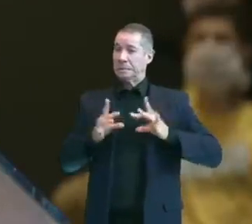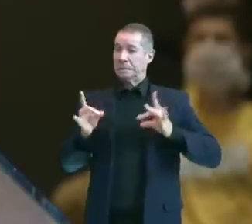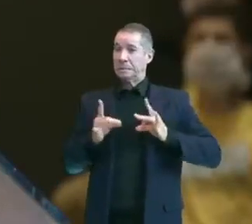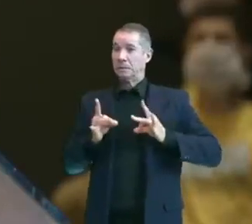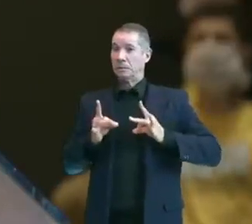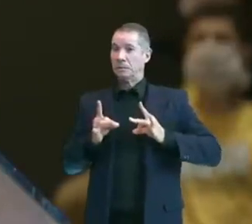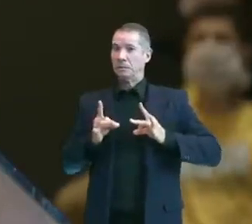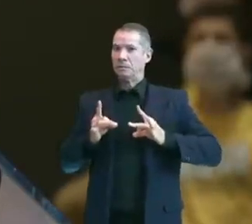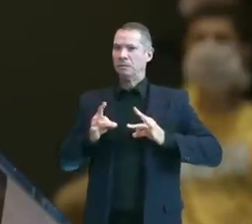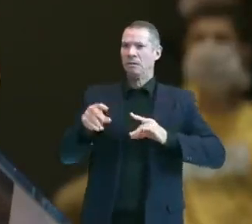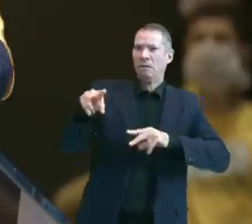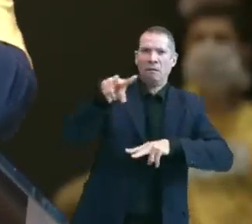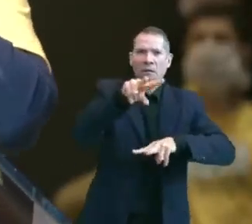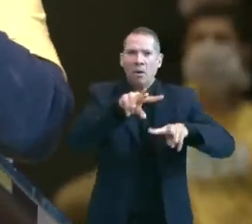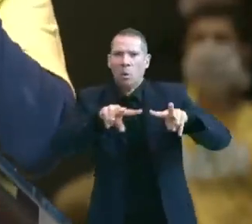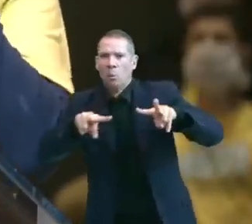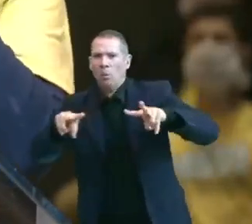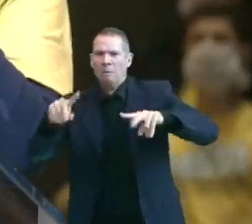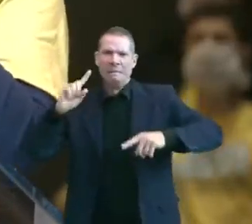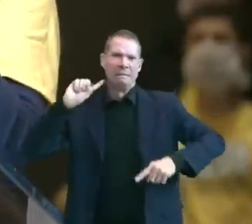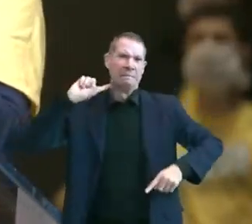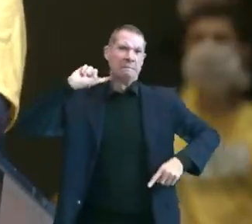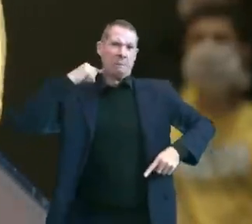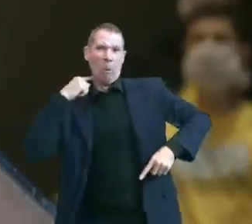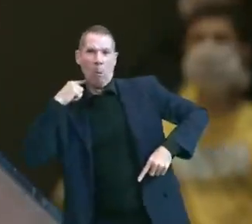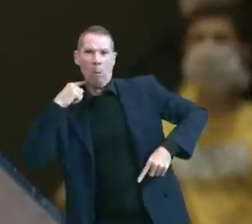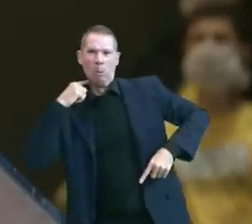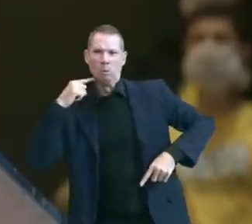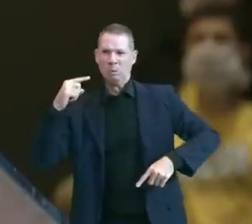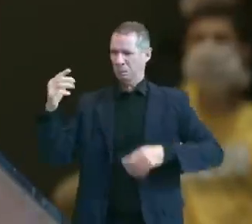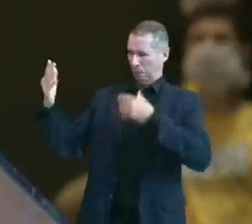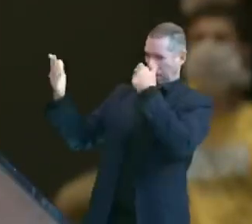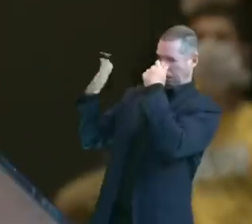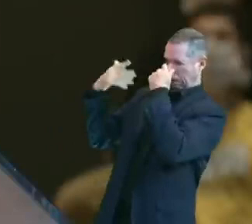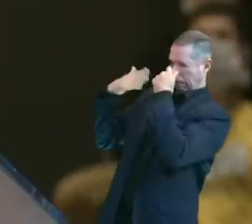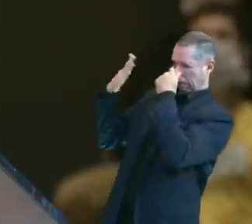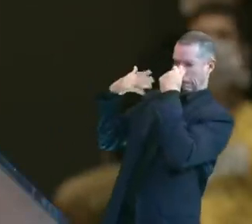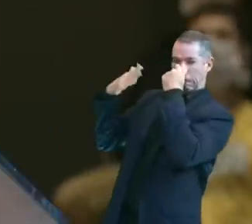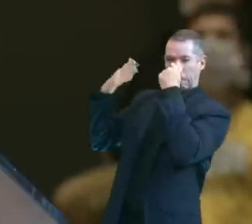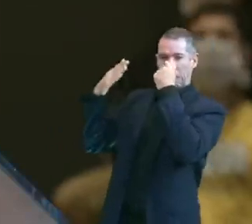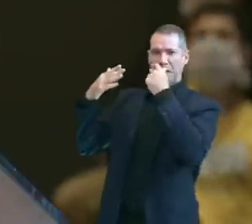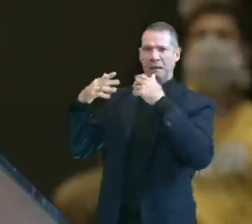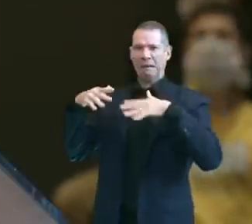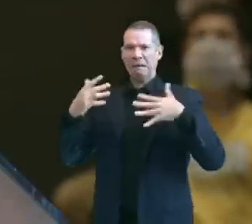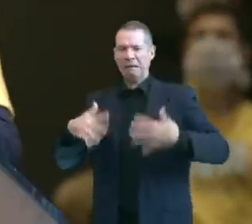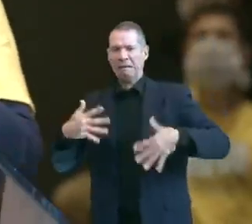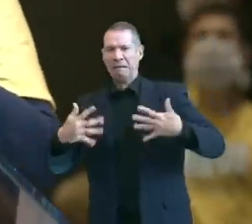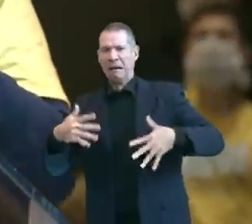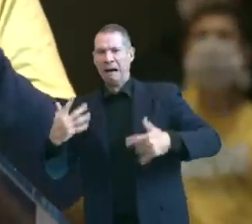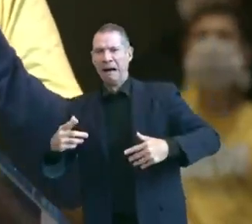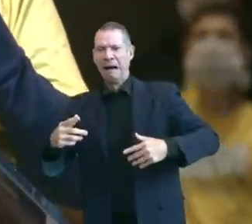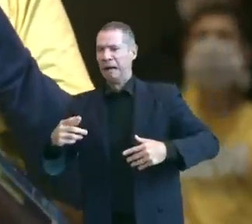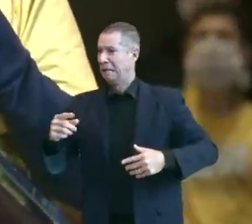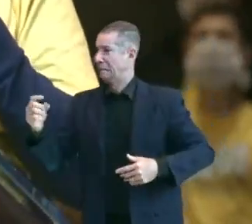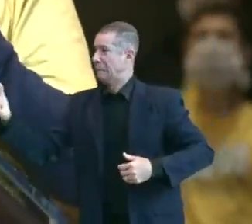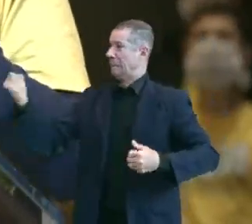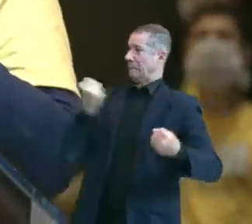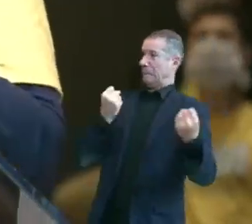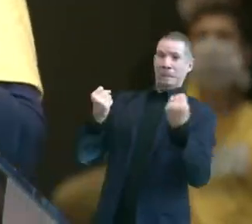passa pela Cracolândia e vê aquele povo sujo, aquele povo fedido. Diz assim, vão me matar